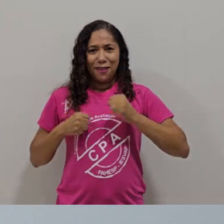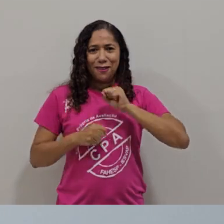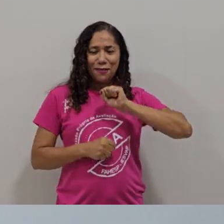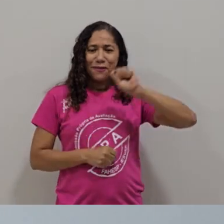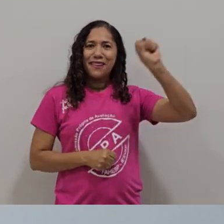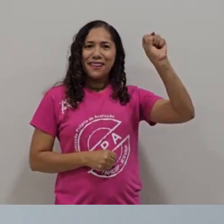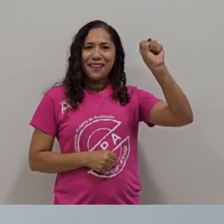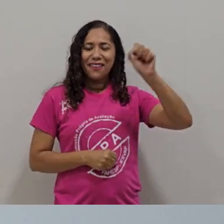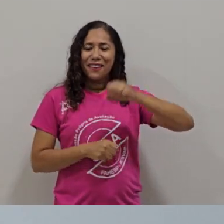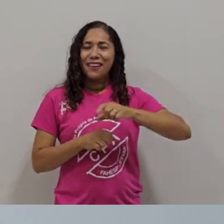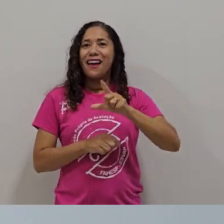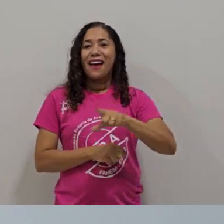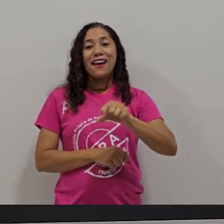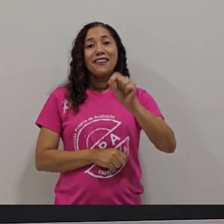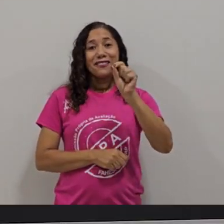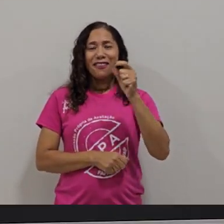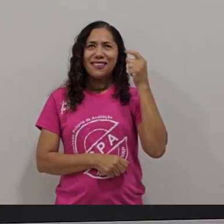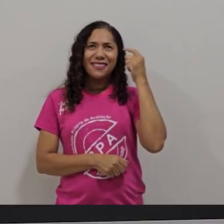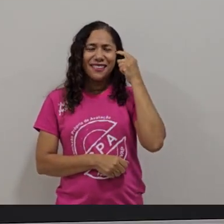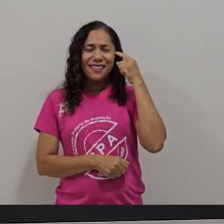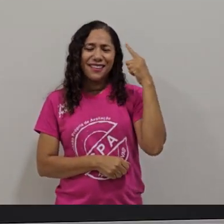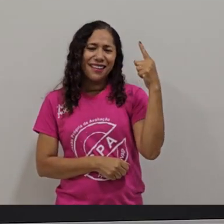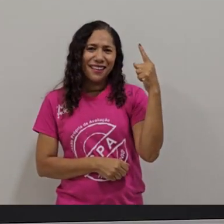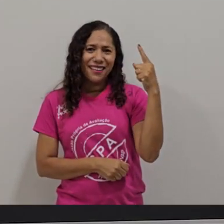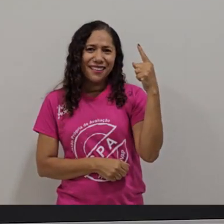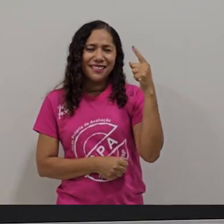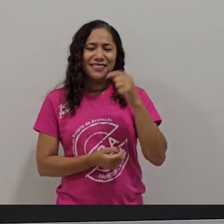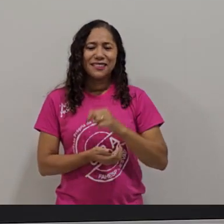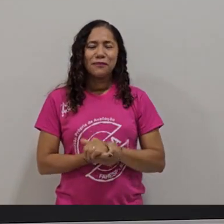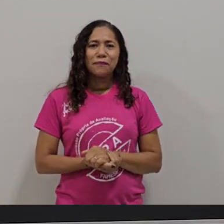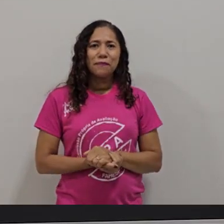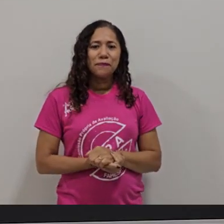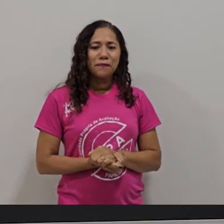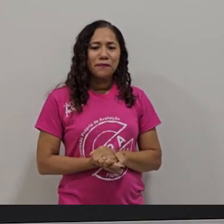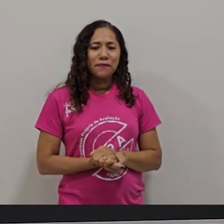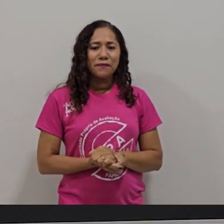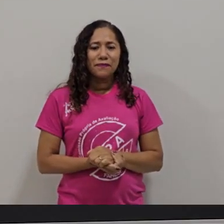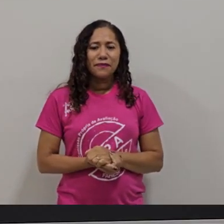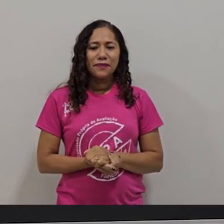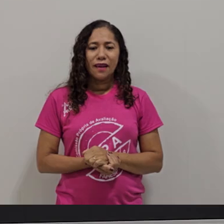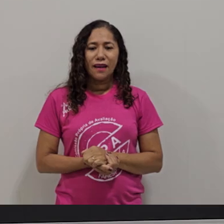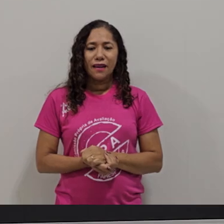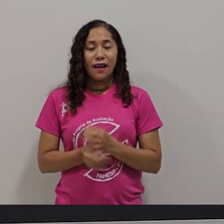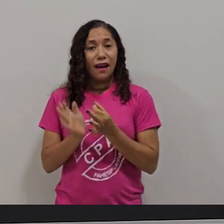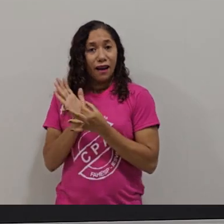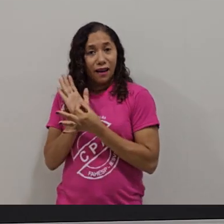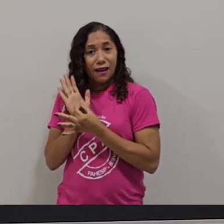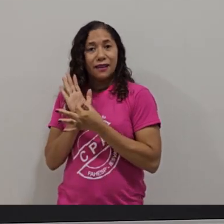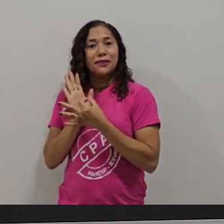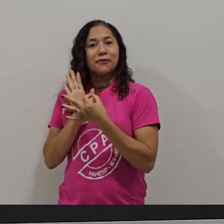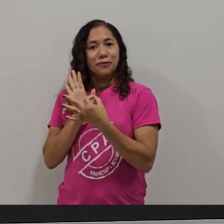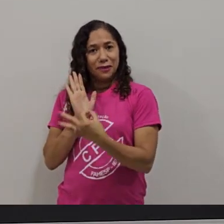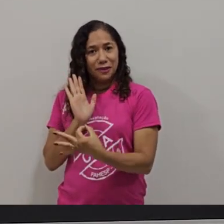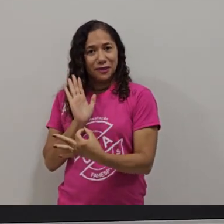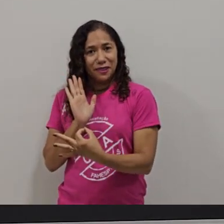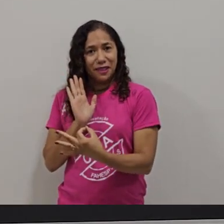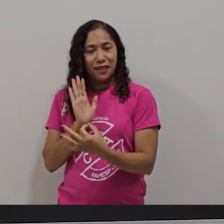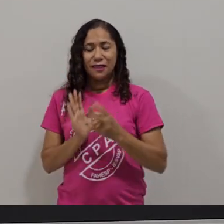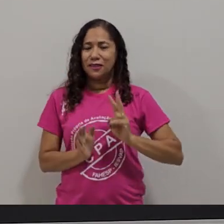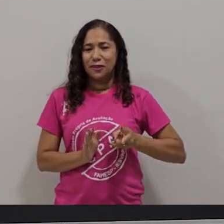deu aquela ideia, né? E a sugestão, a ideia assim,